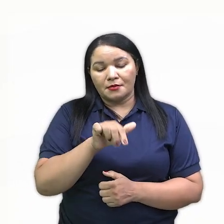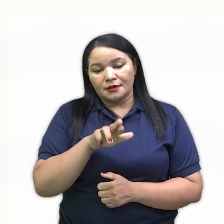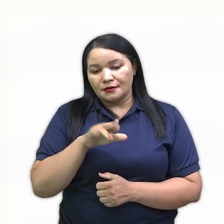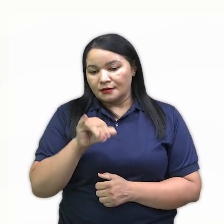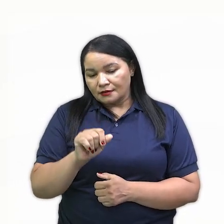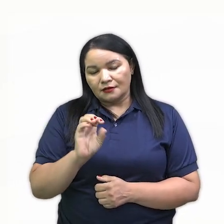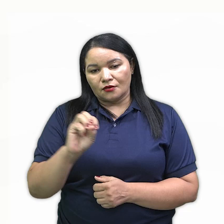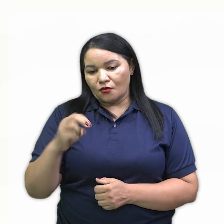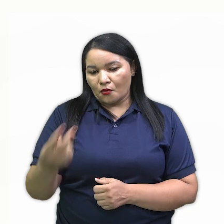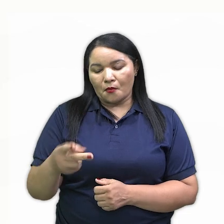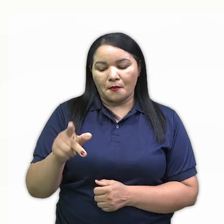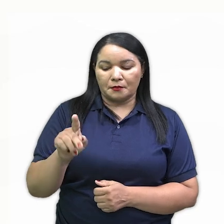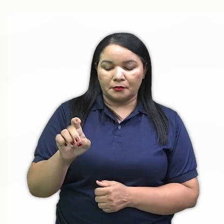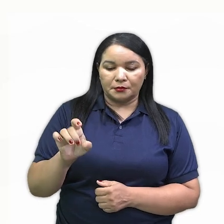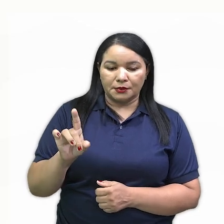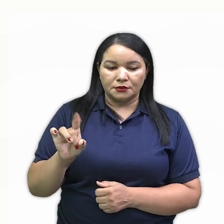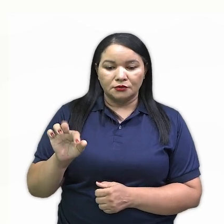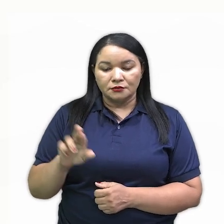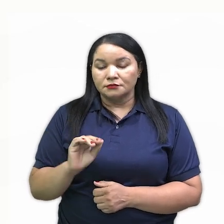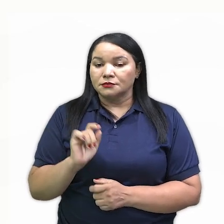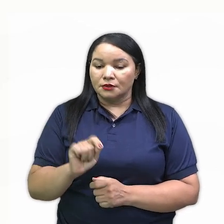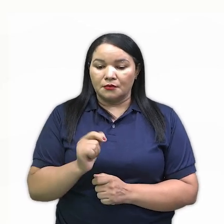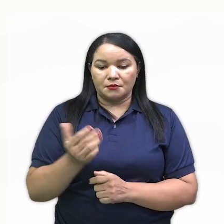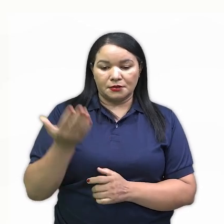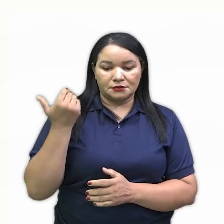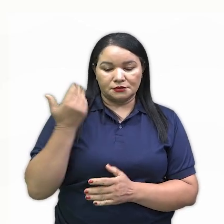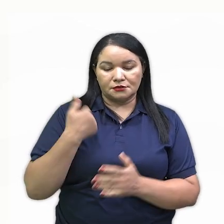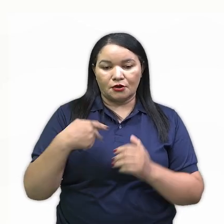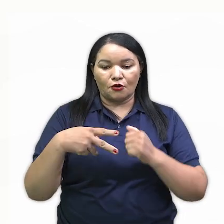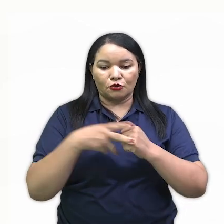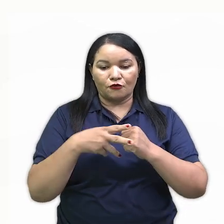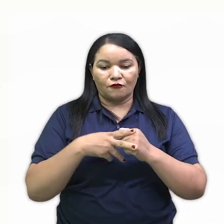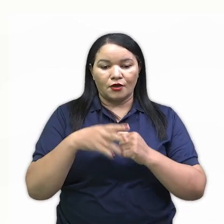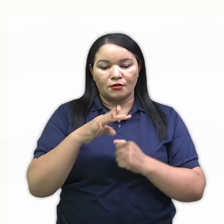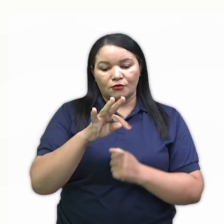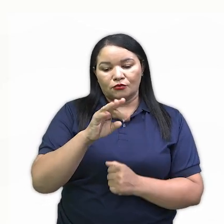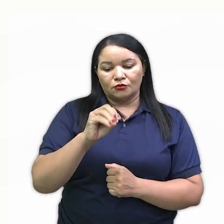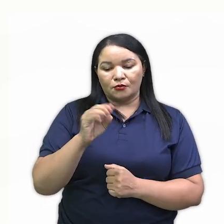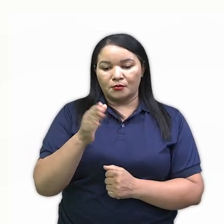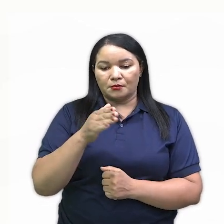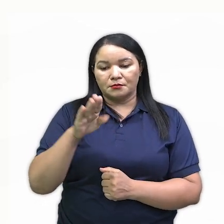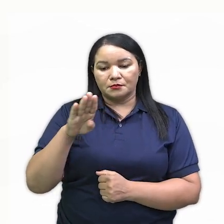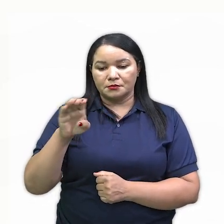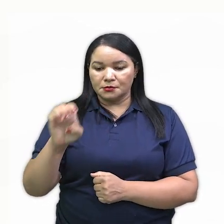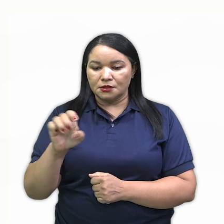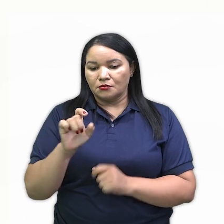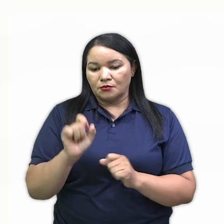temos aqui o sujeito, o passado do verbo to be, que vai ser was ou were,